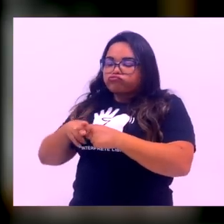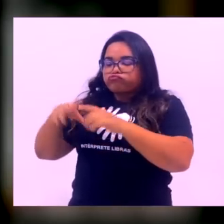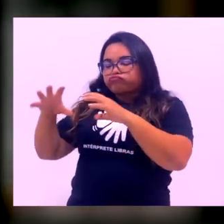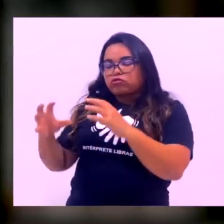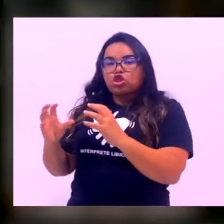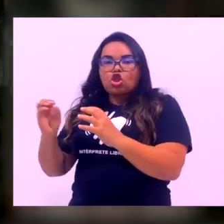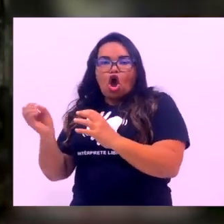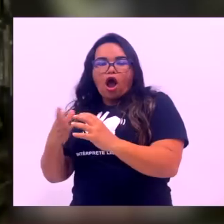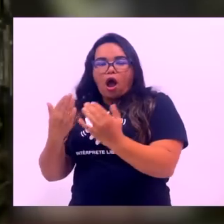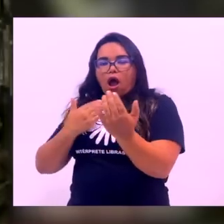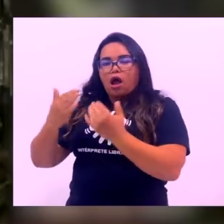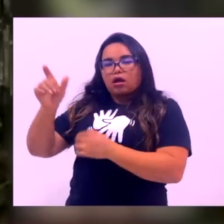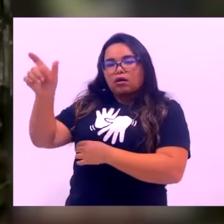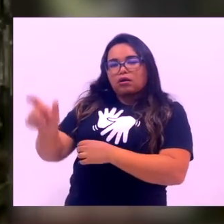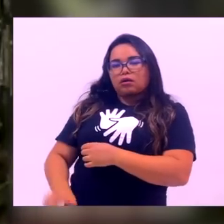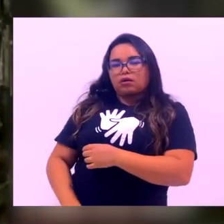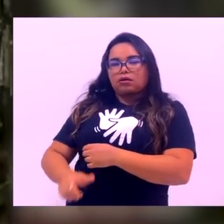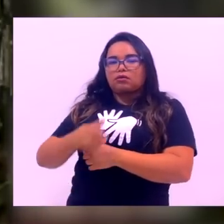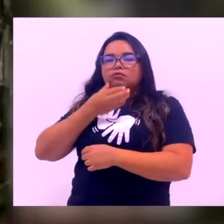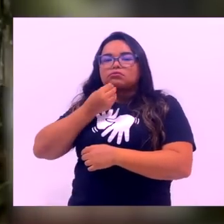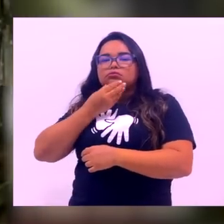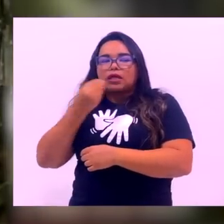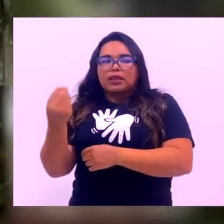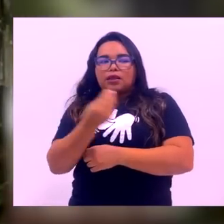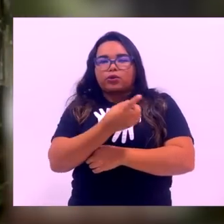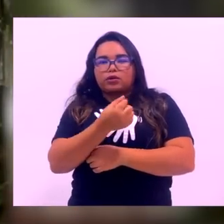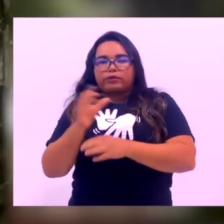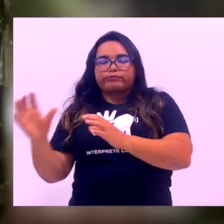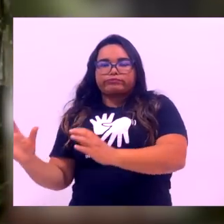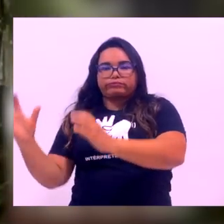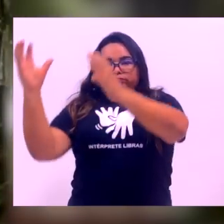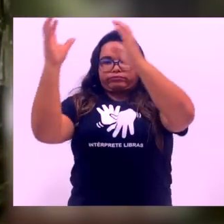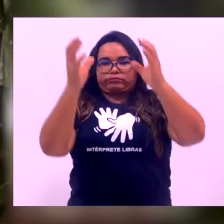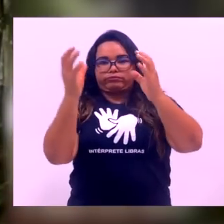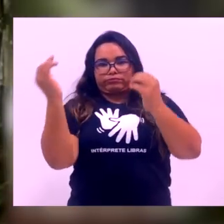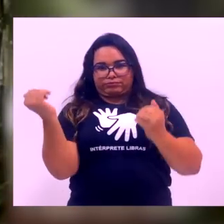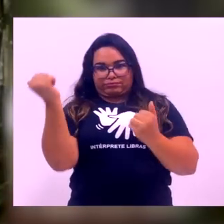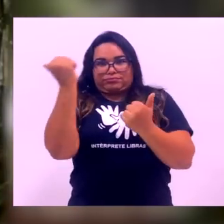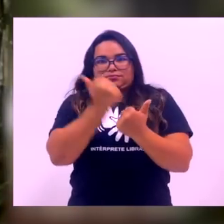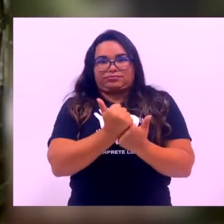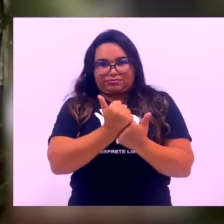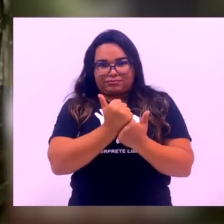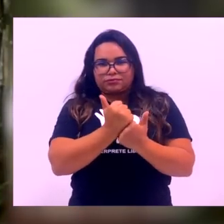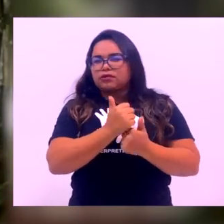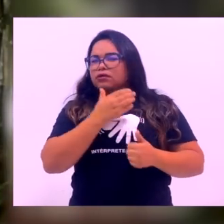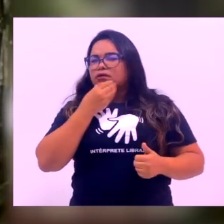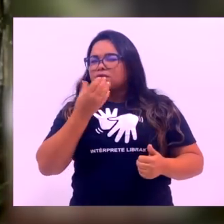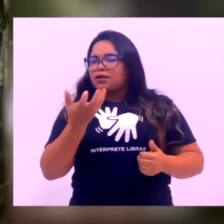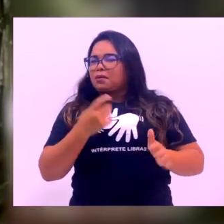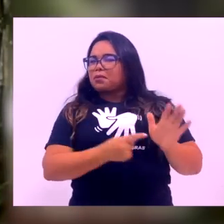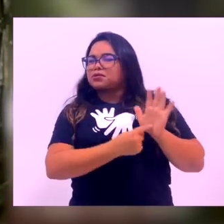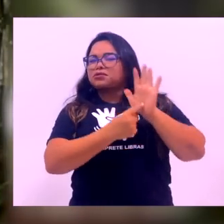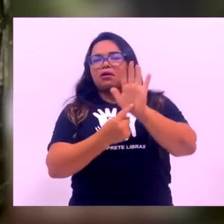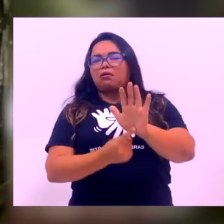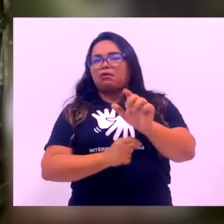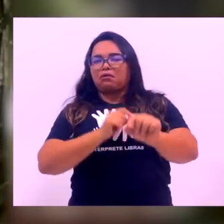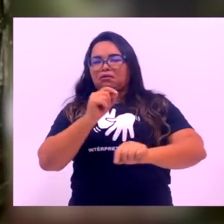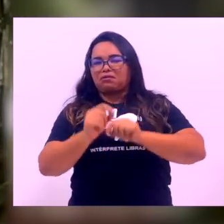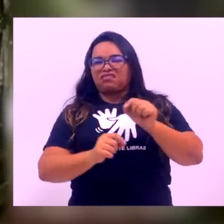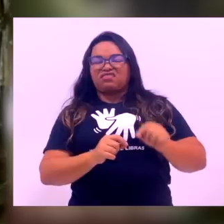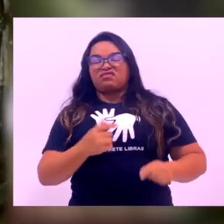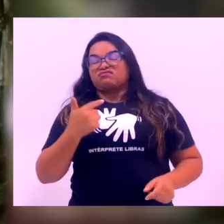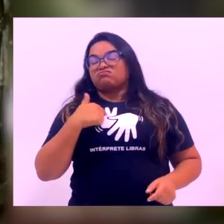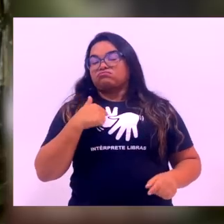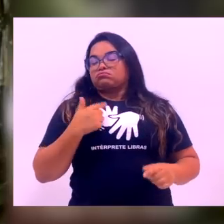estava tentando dizer? Ele queria ser como Nabucodonosor. Ele estava dizendo: eu não me importo com o que o